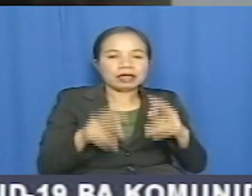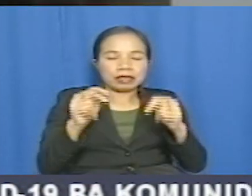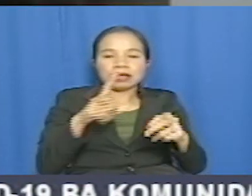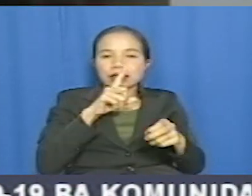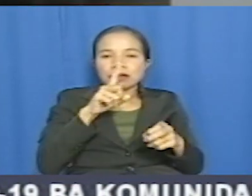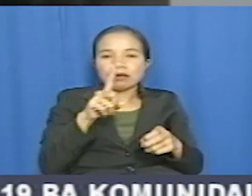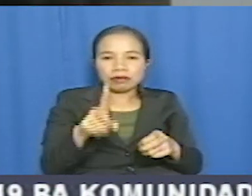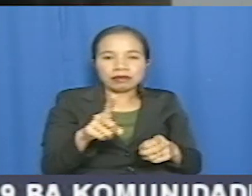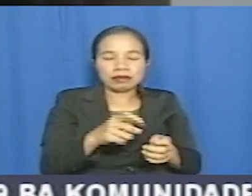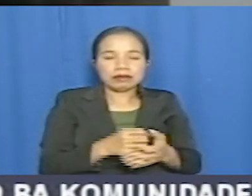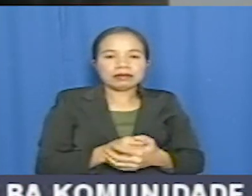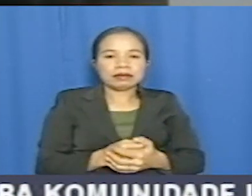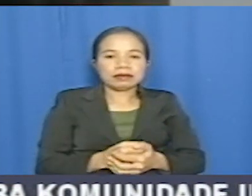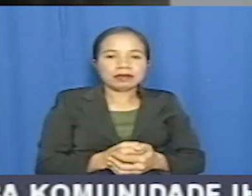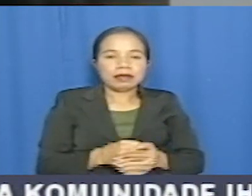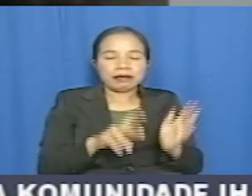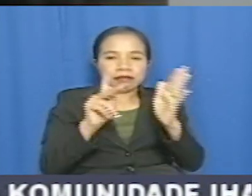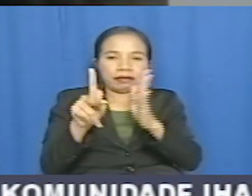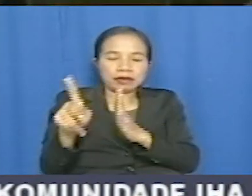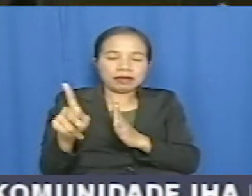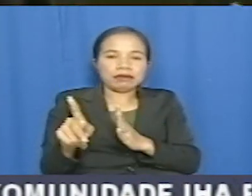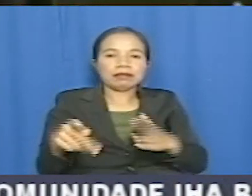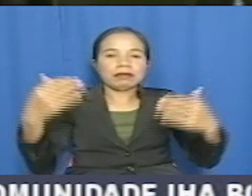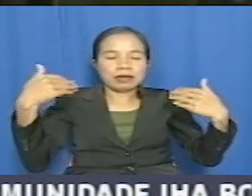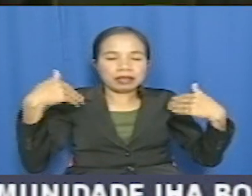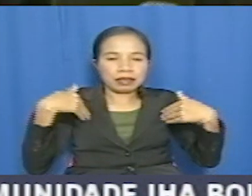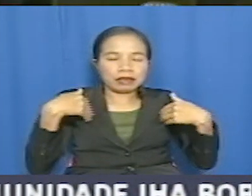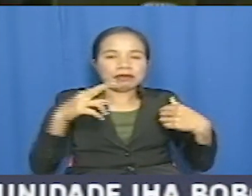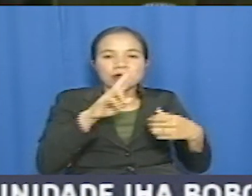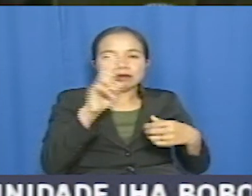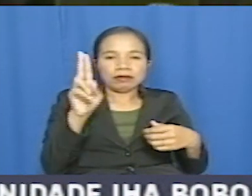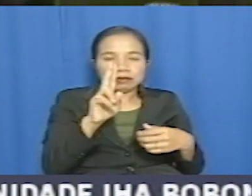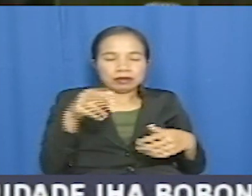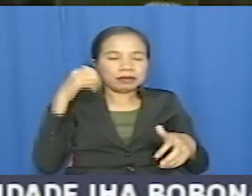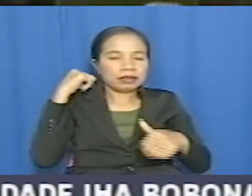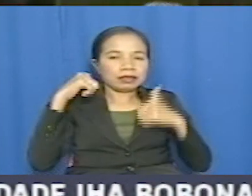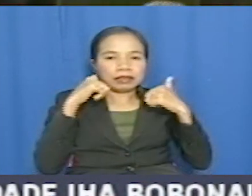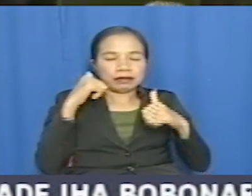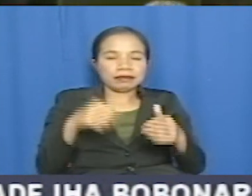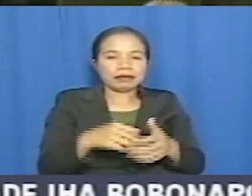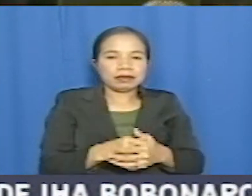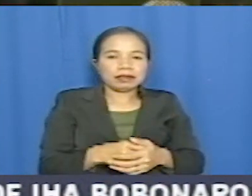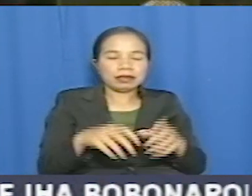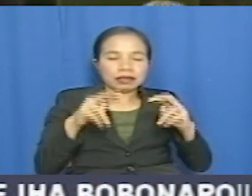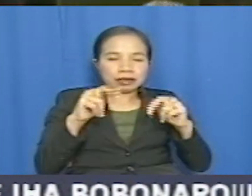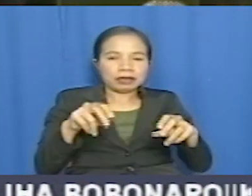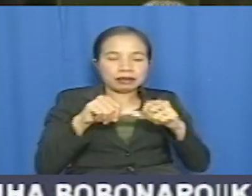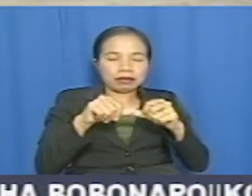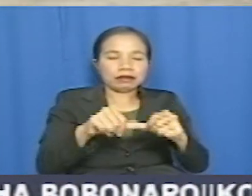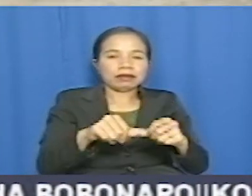i planu sira ne bema ka iha gestaun ba atividades ne tenki klaru. Antaun